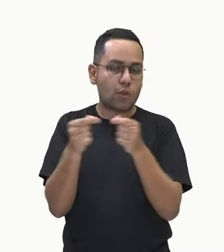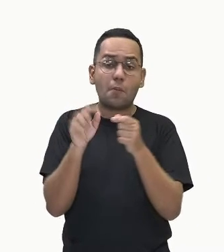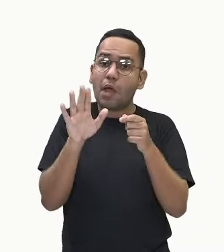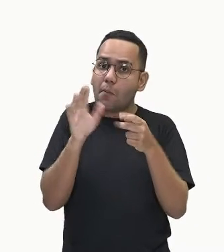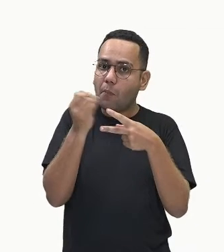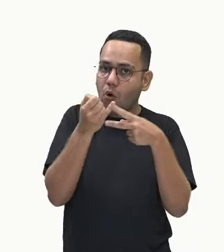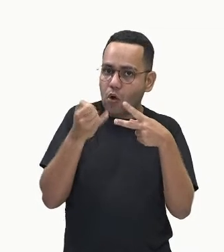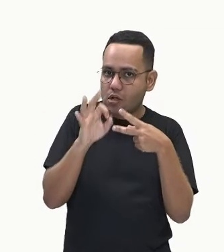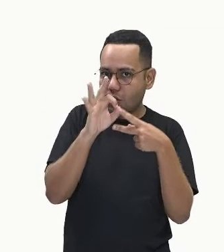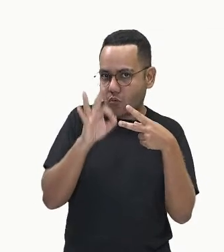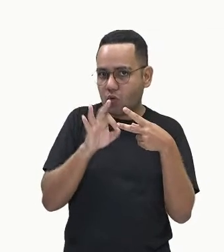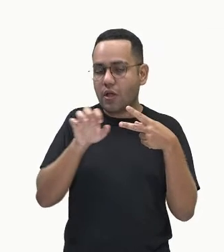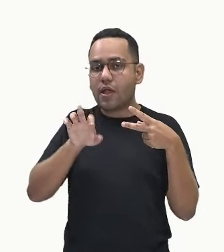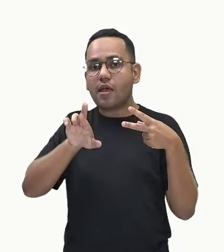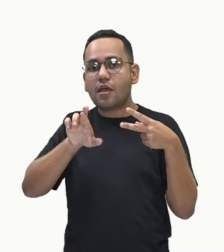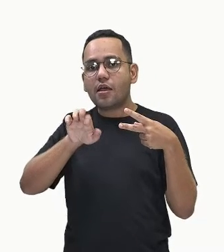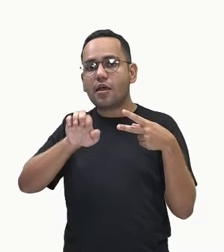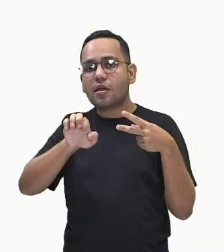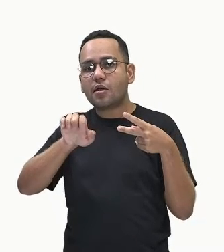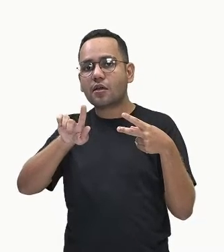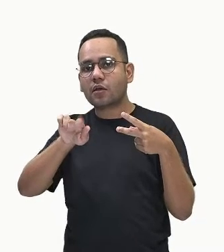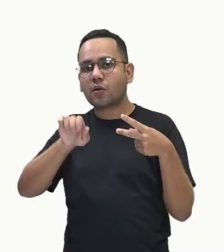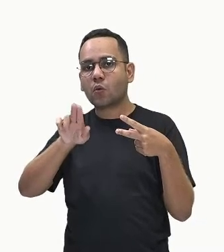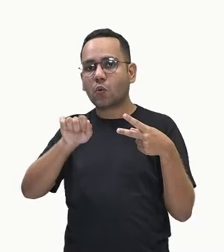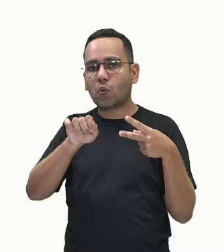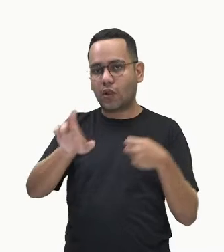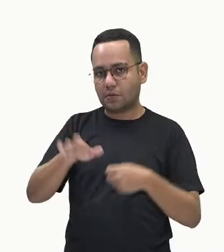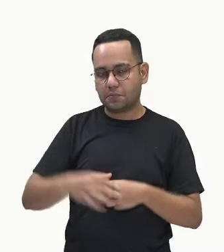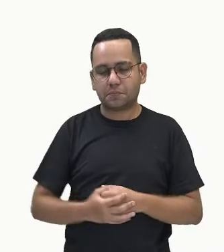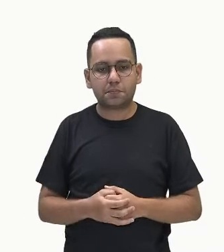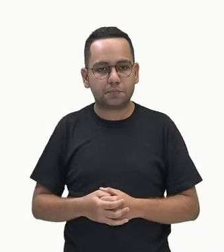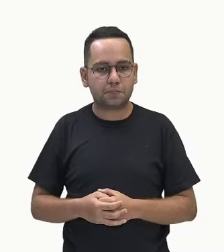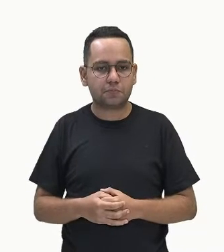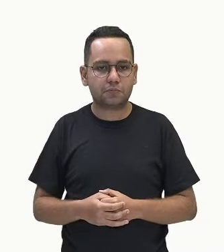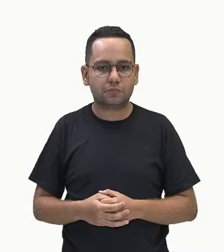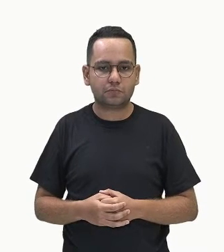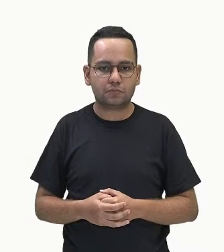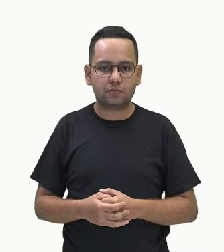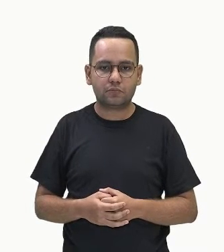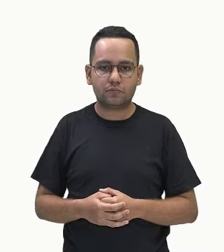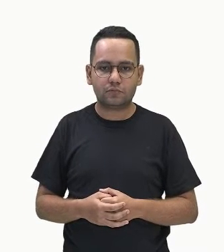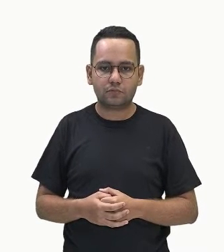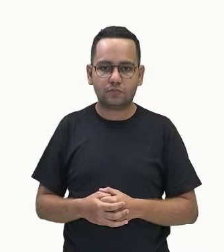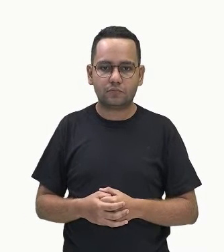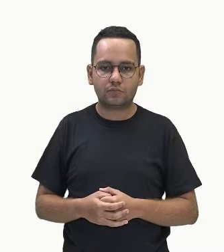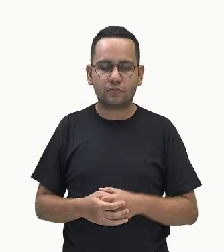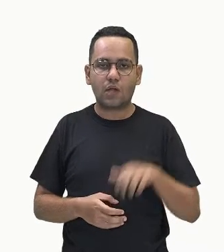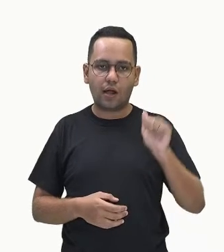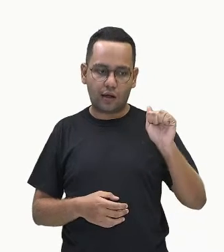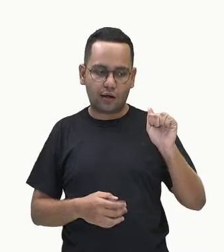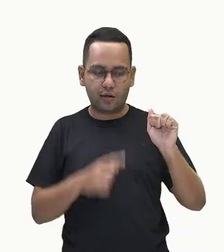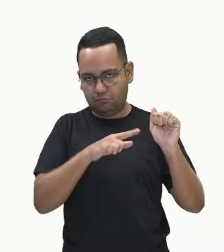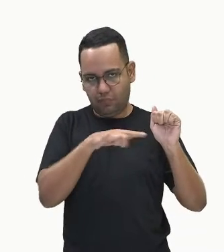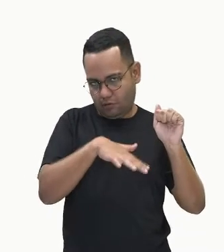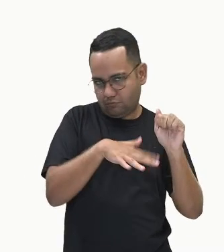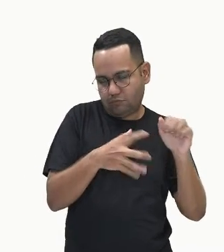ser obtida pela seguinte fórmula. Área igual. Esse P significa o